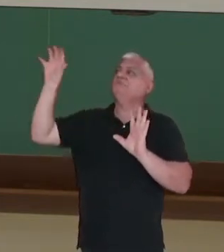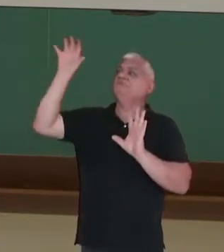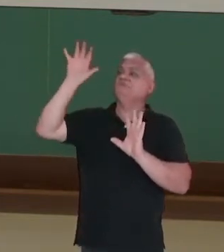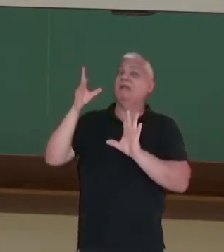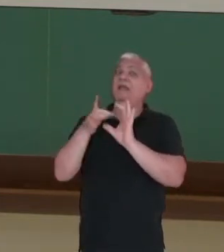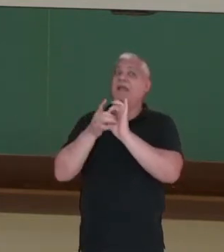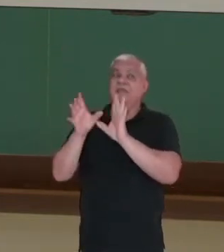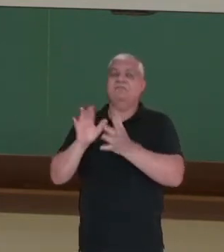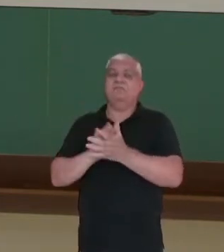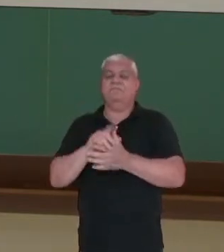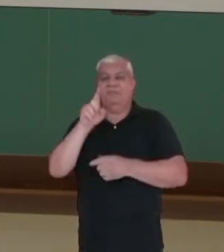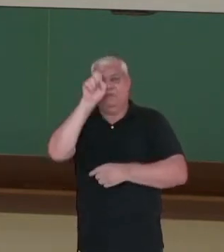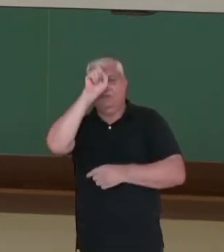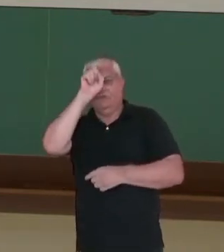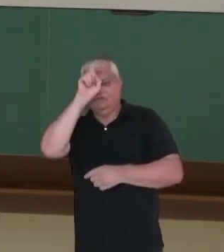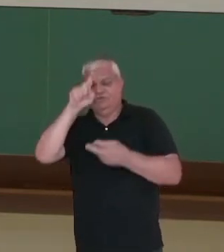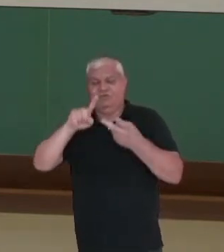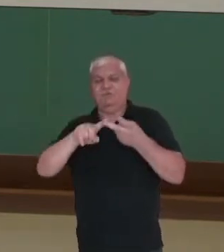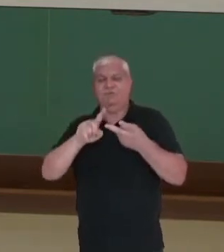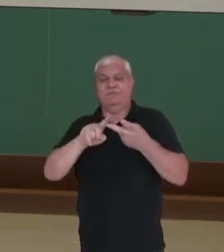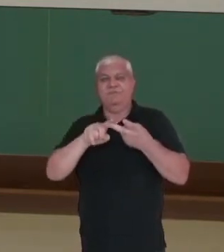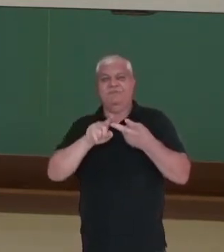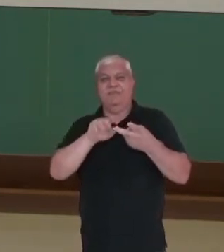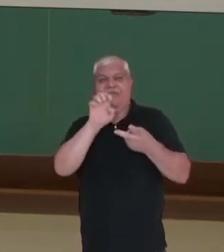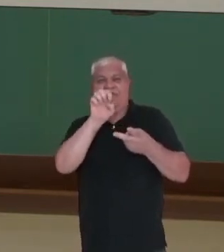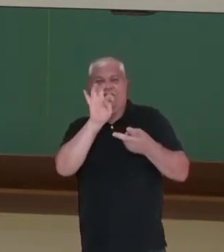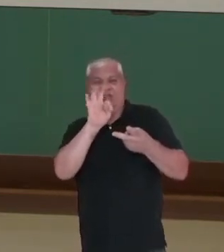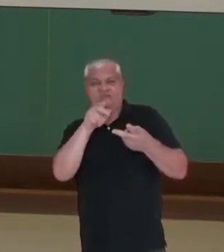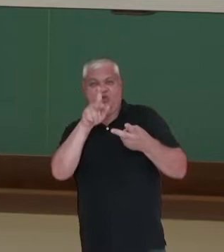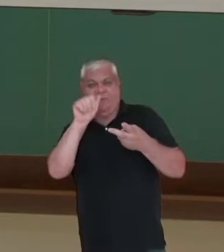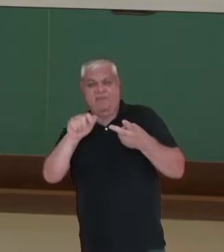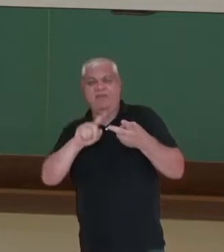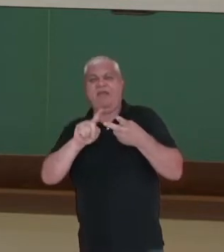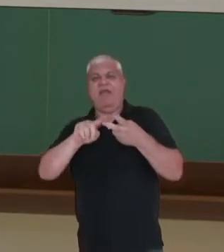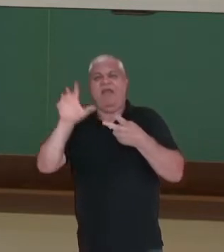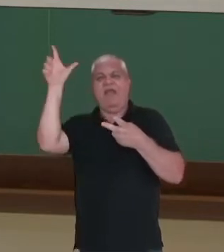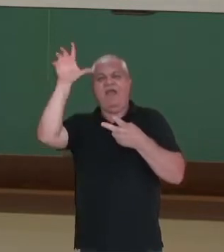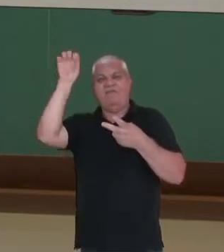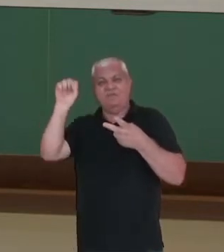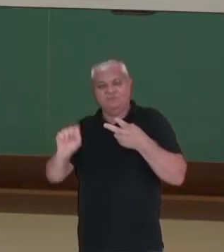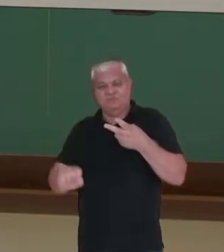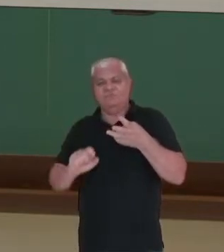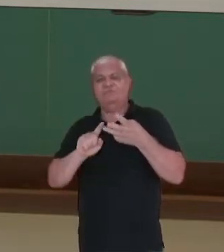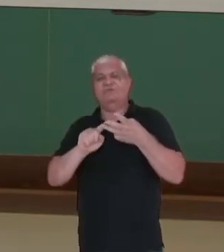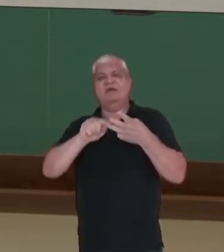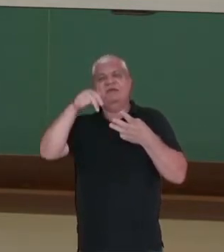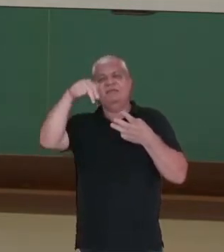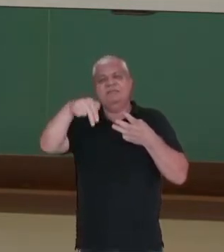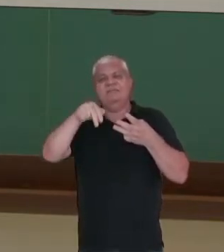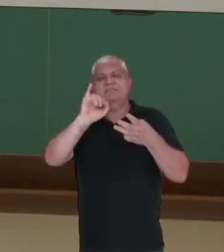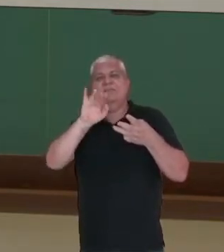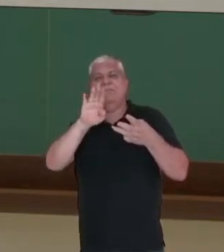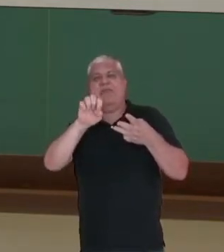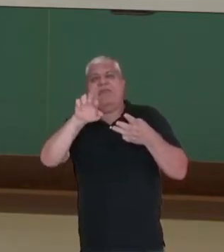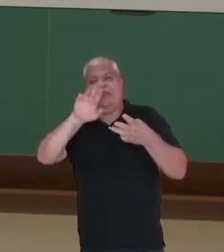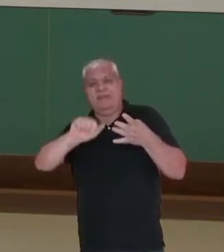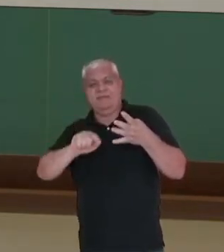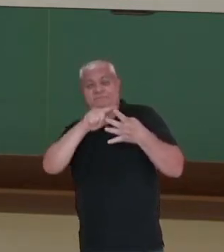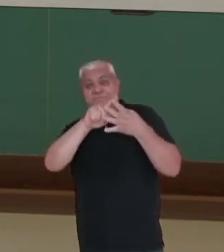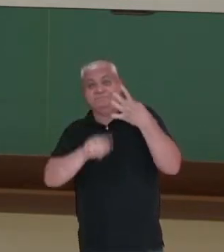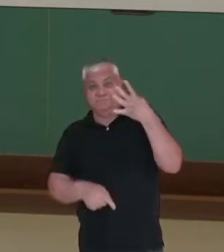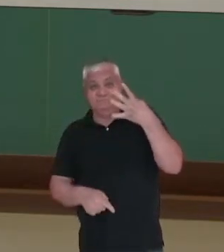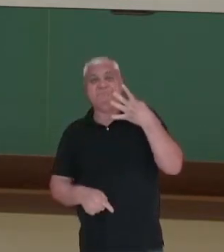Por exemplo, o Egito, a Etiópia, a África do Sul e a Libéria. Eram os 4 únicos que eram